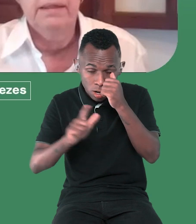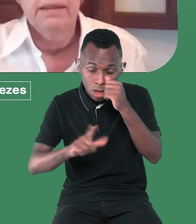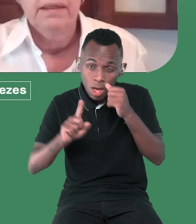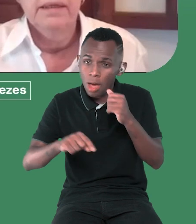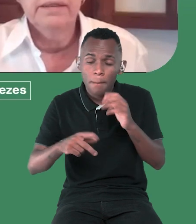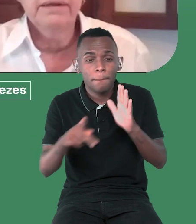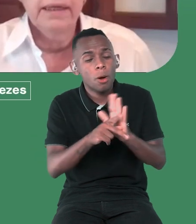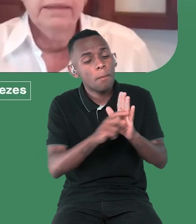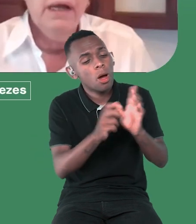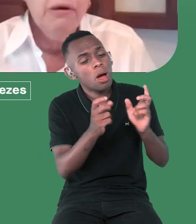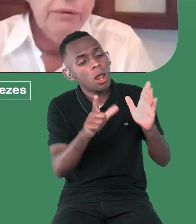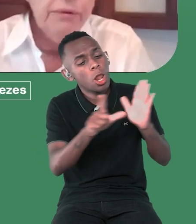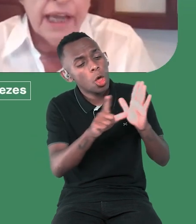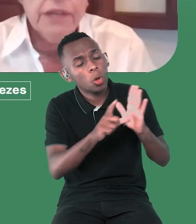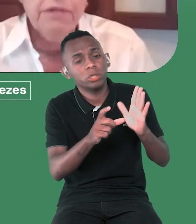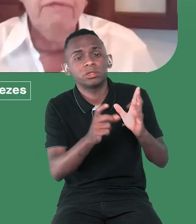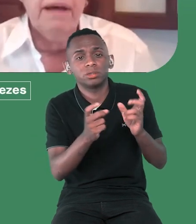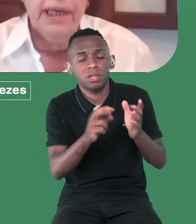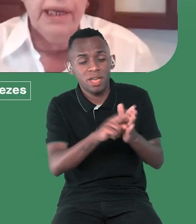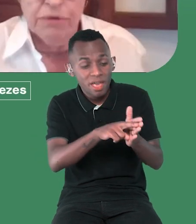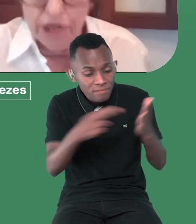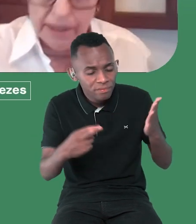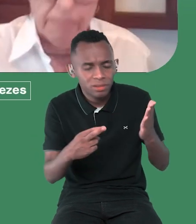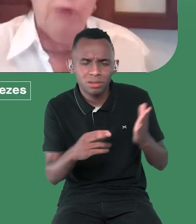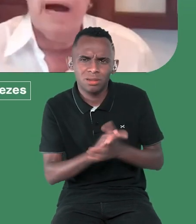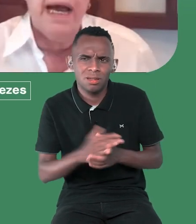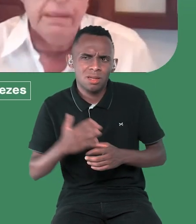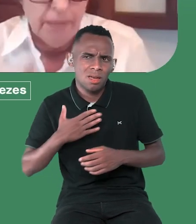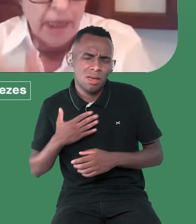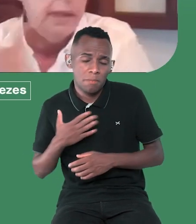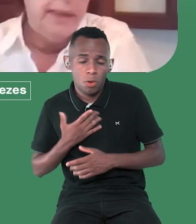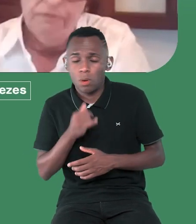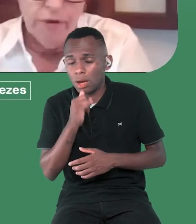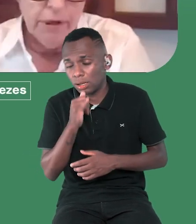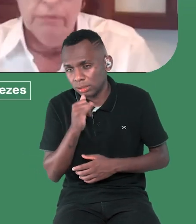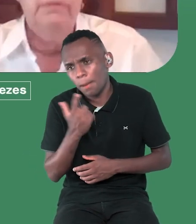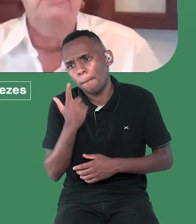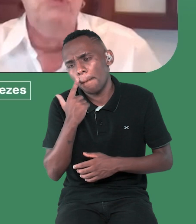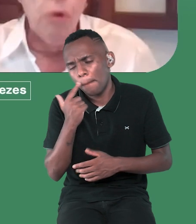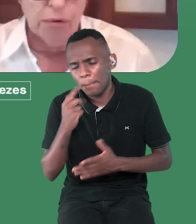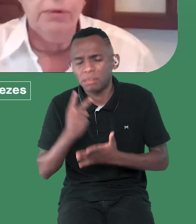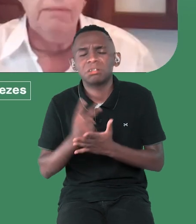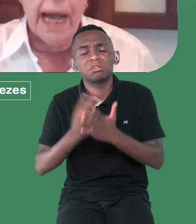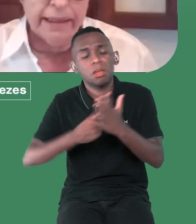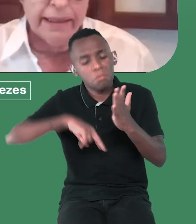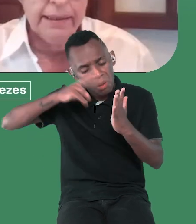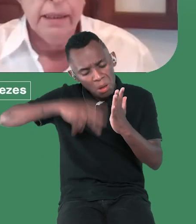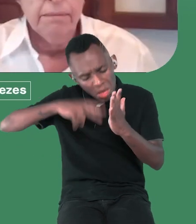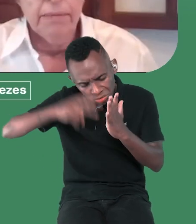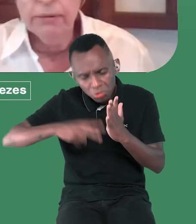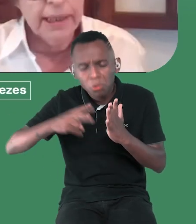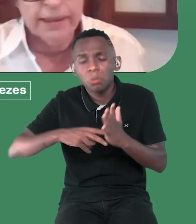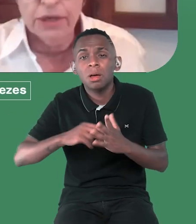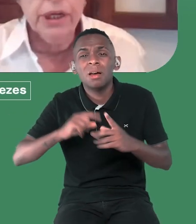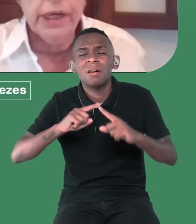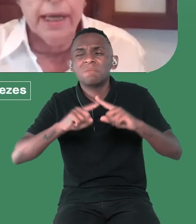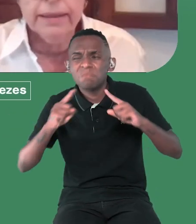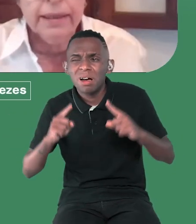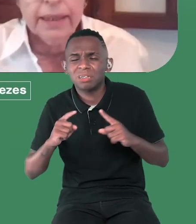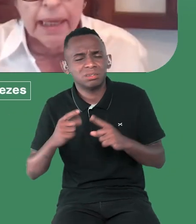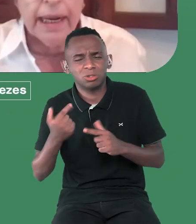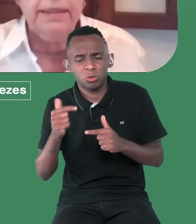revista. Então, assim, não que eu não venha de uma família erudita, meu pai sempre foi um leitor contumaz, mas não